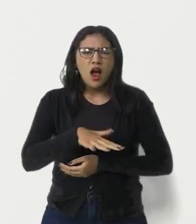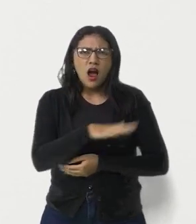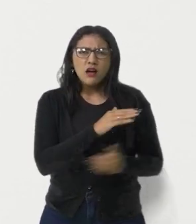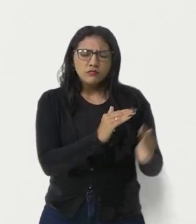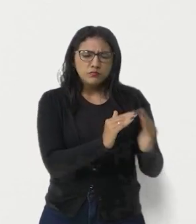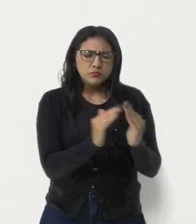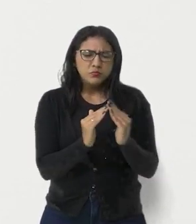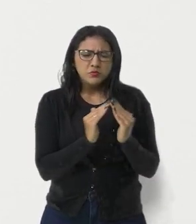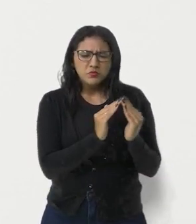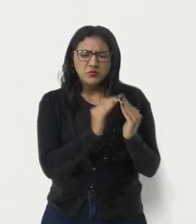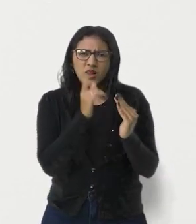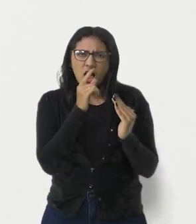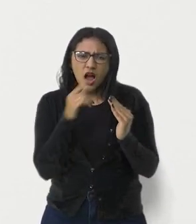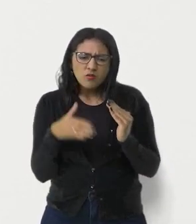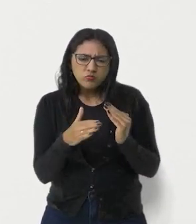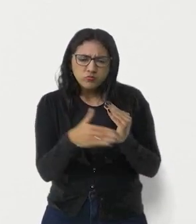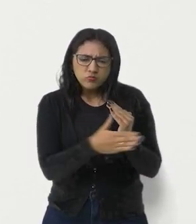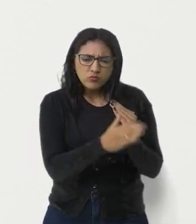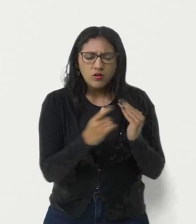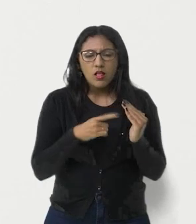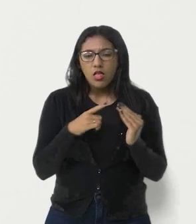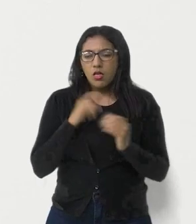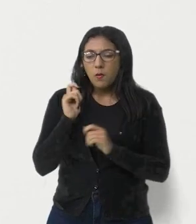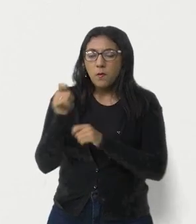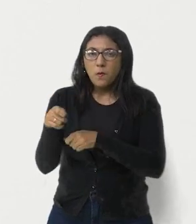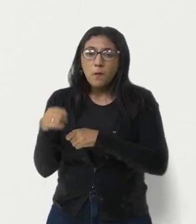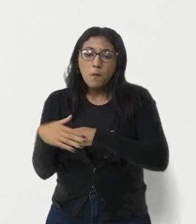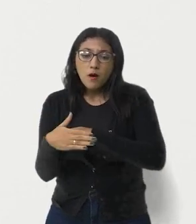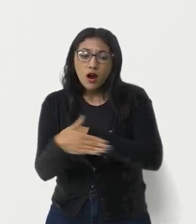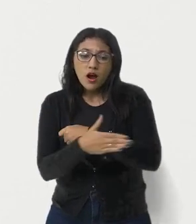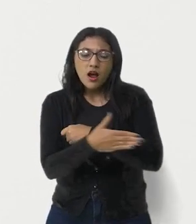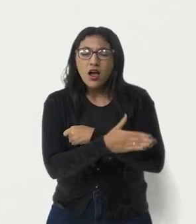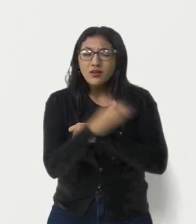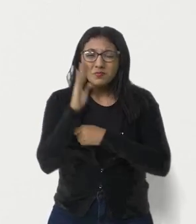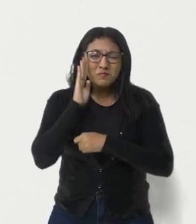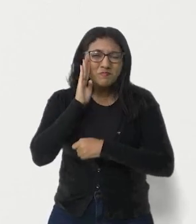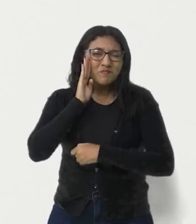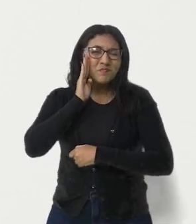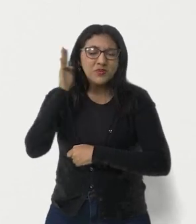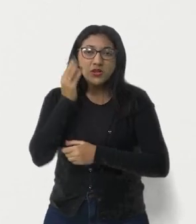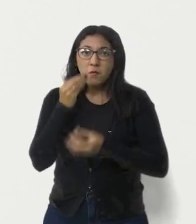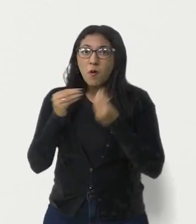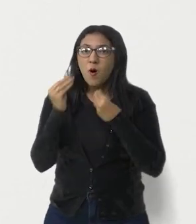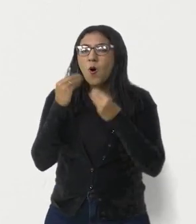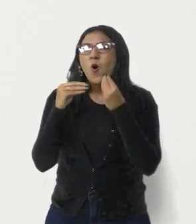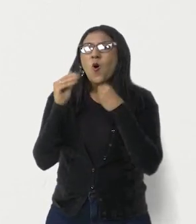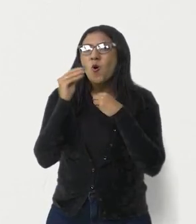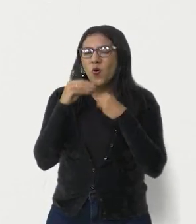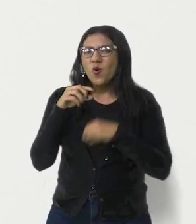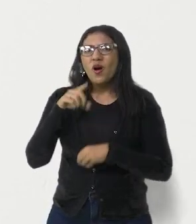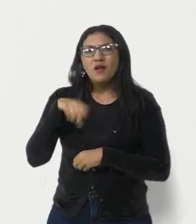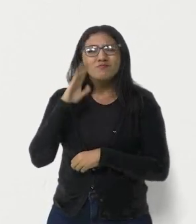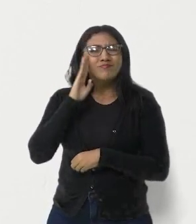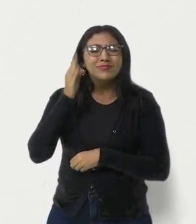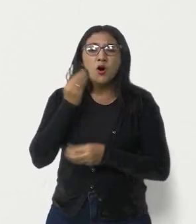da pesca a sua principal fonte de proteína, nem sendo tanto a caça, mas a pesca sendo então